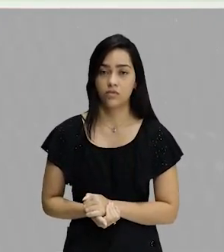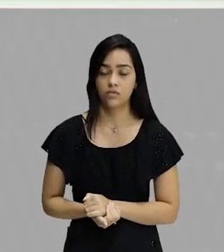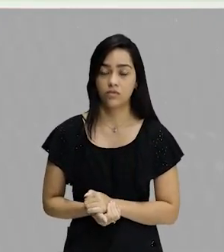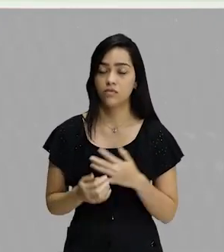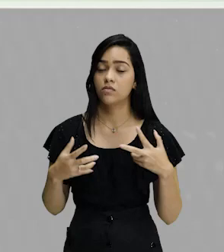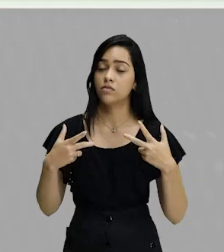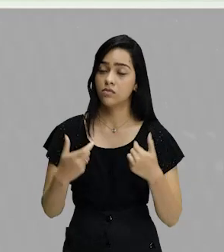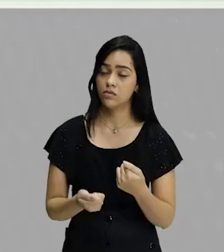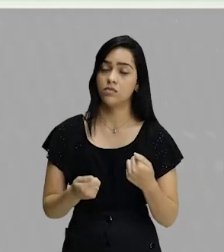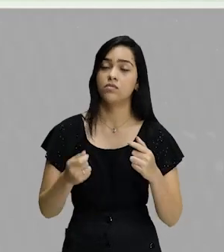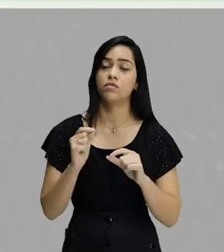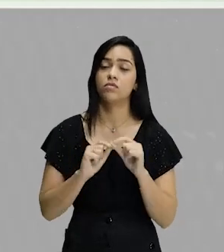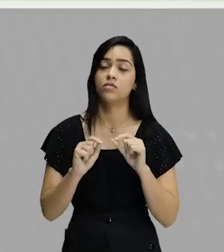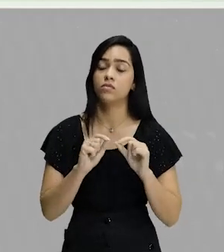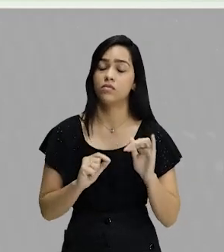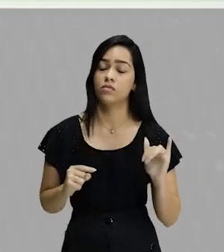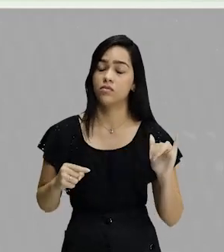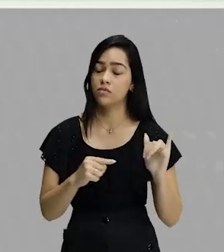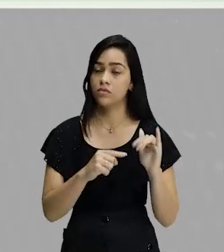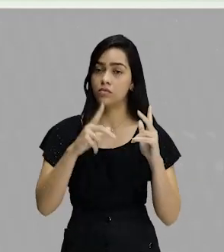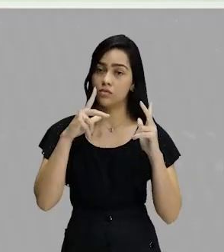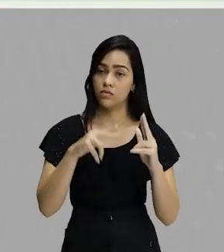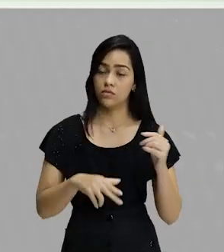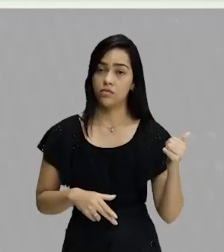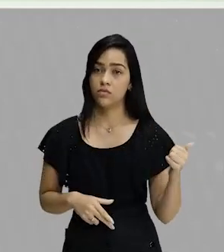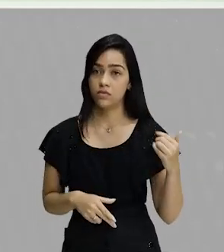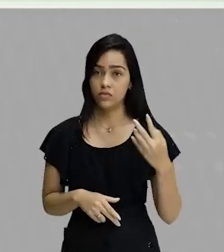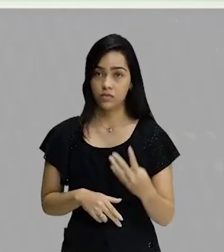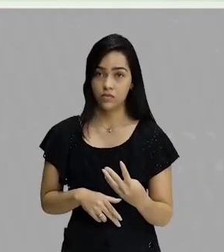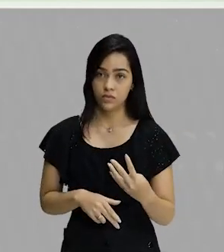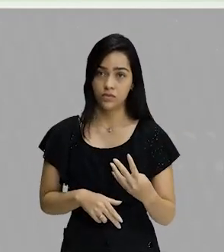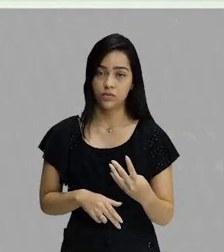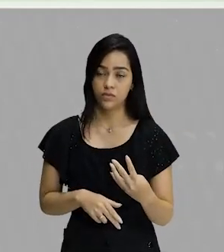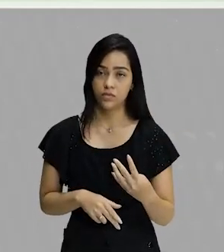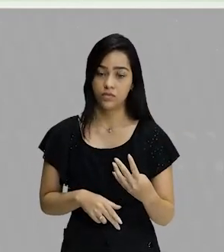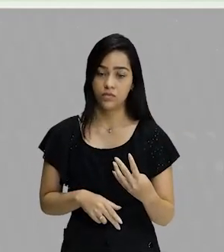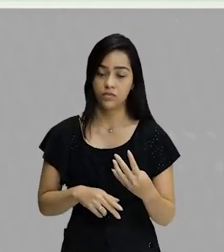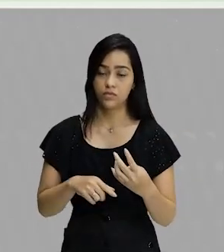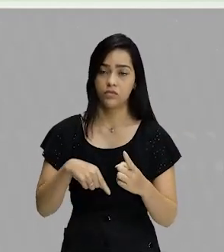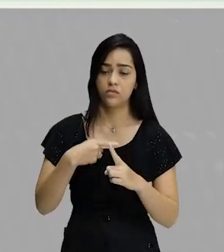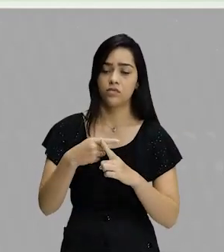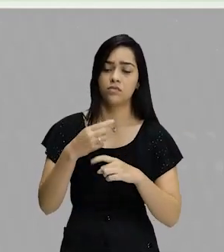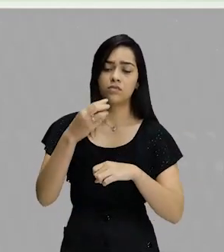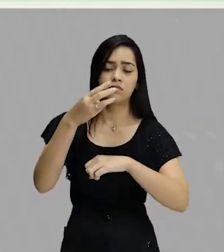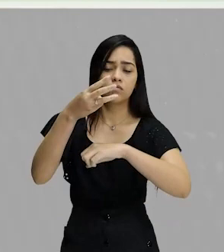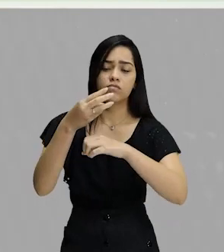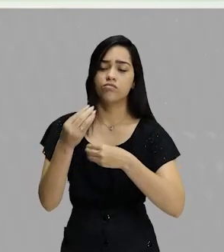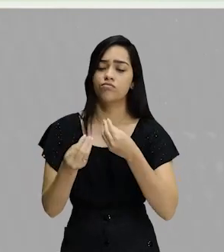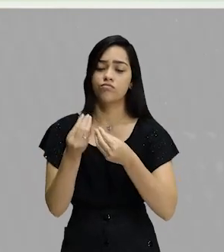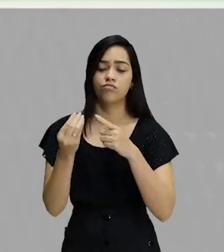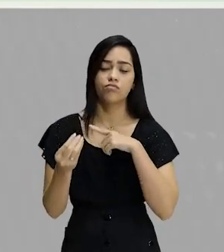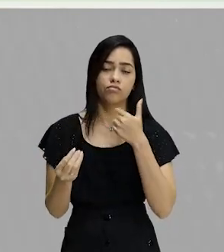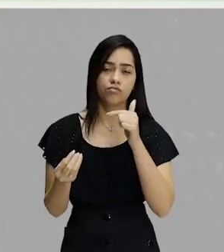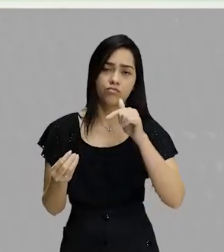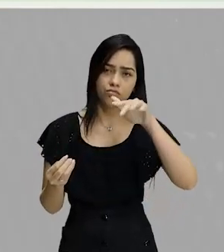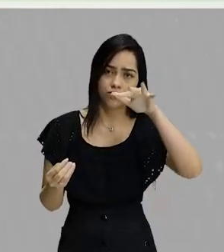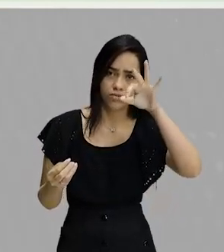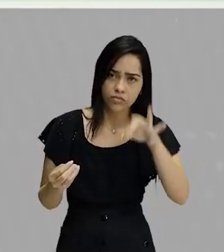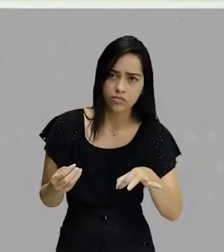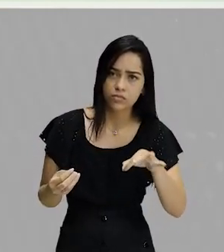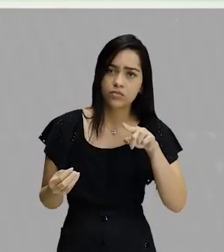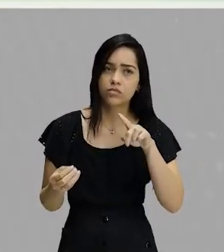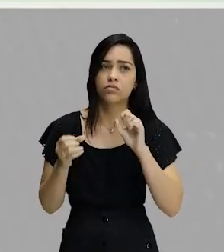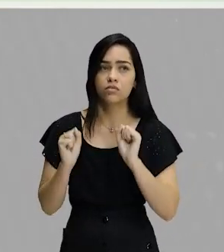Então, eu tenho que o y vai ser igual a 14 sobre 3. Como essa divisão não dá exata, você pode